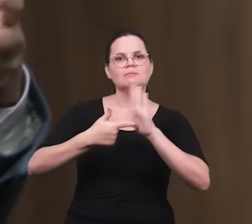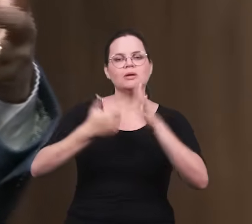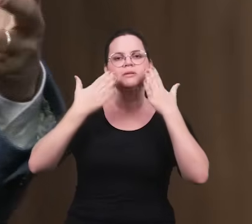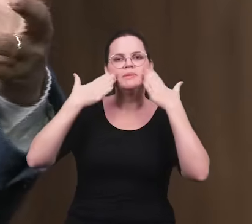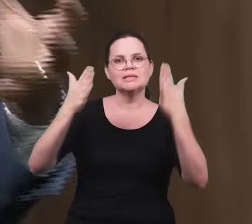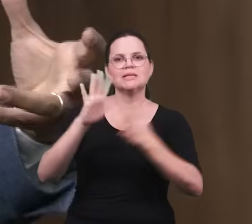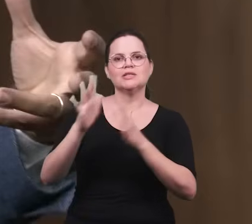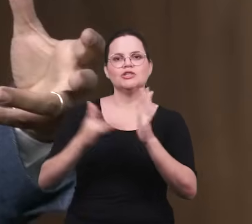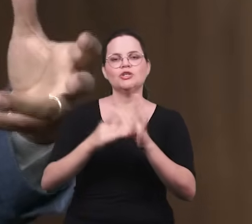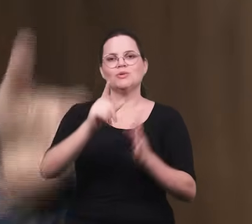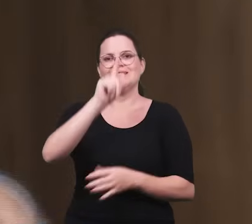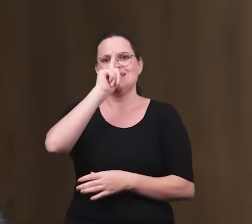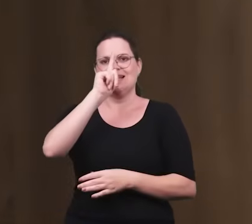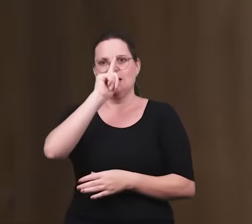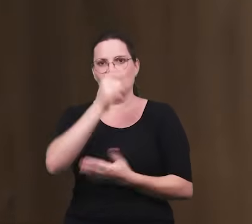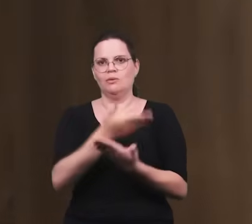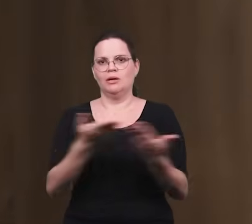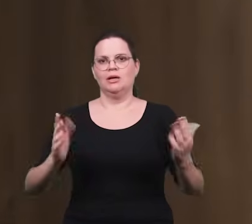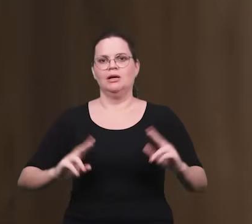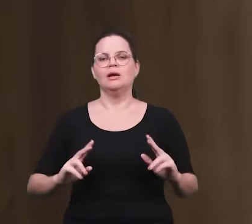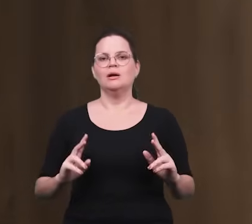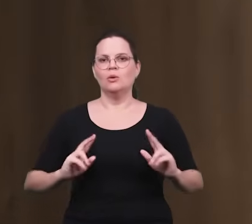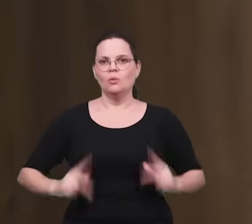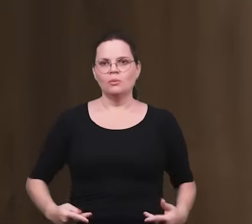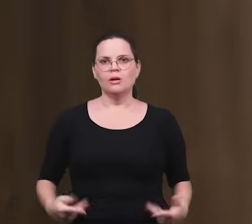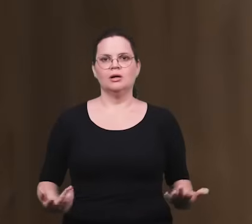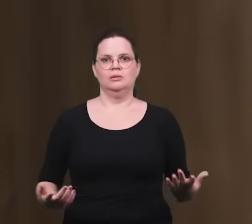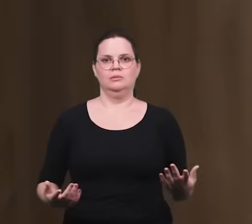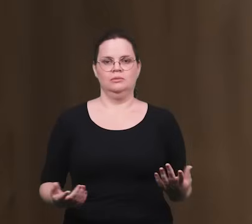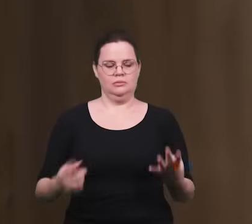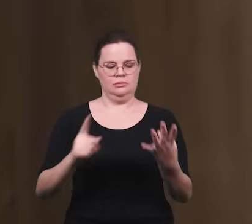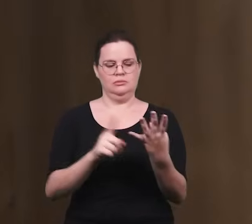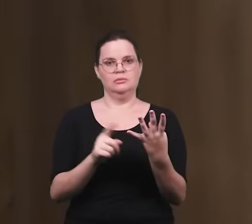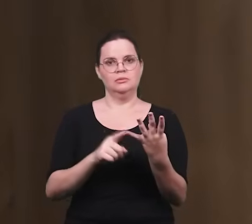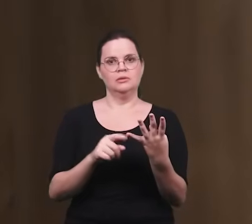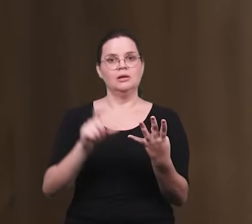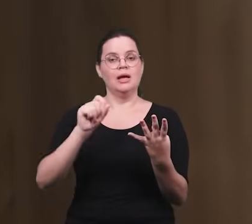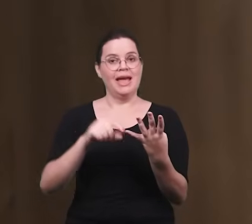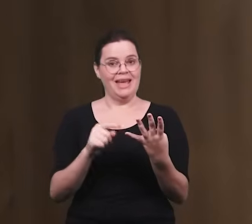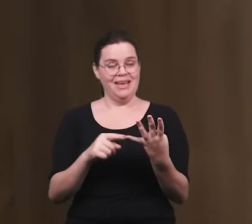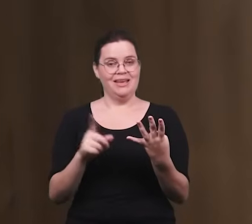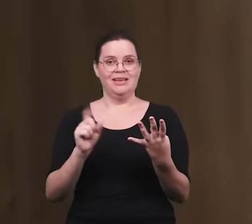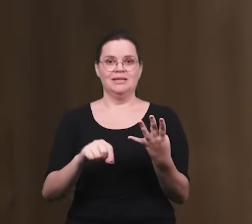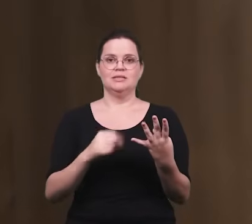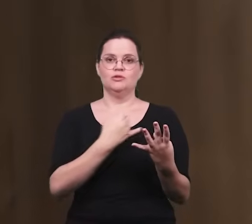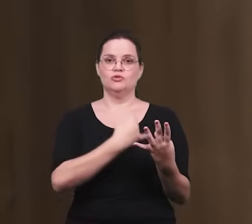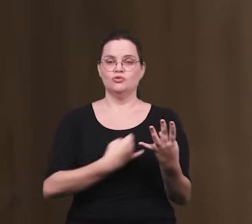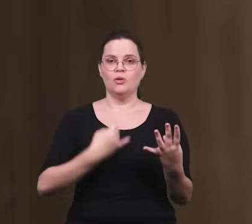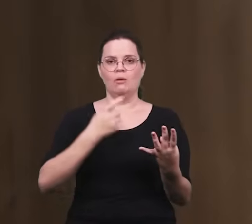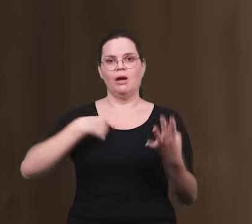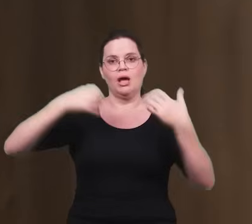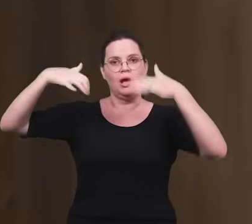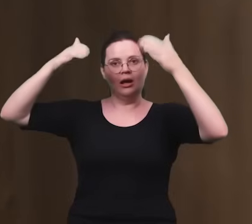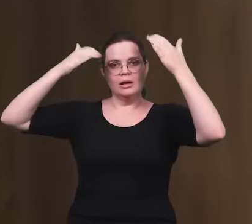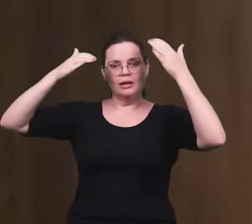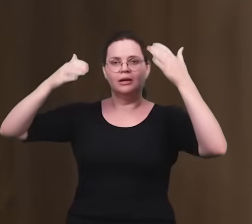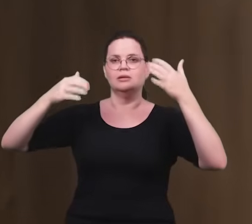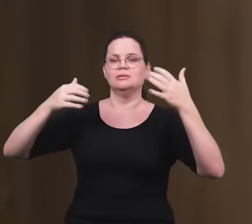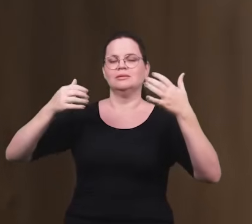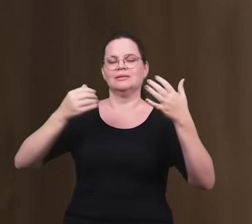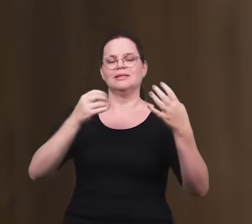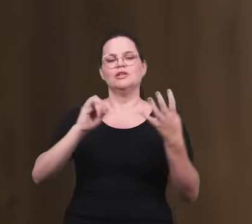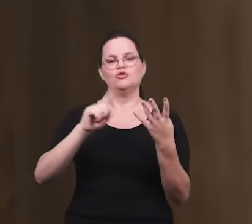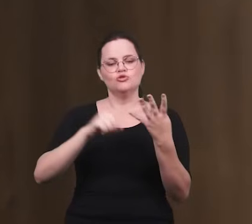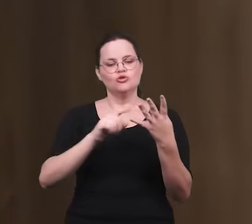apresenta Jesus como Deus a todos, à igreja e a todos. Se você for observar, esses 4 evangelistas,